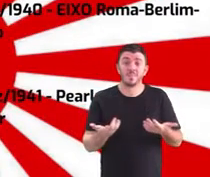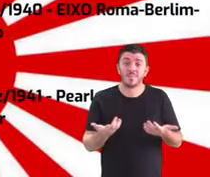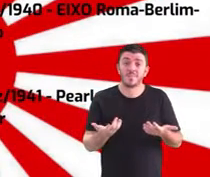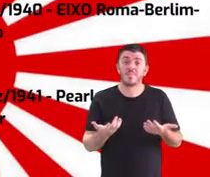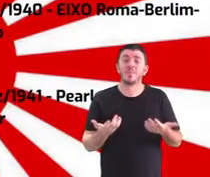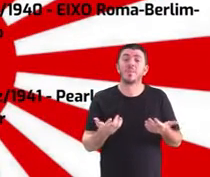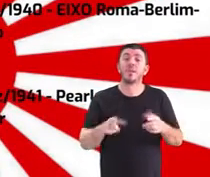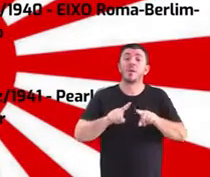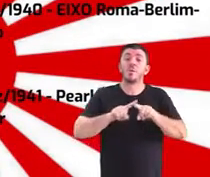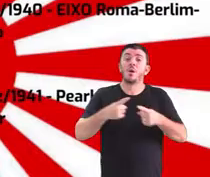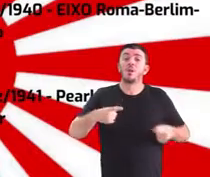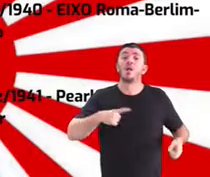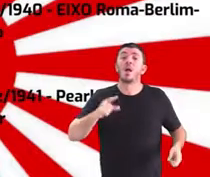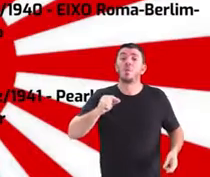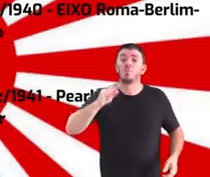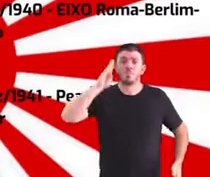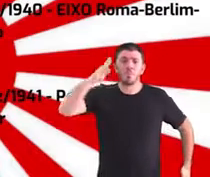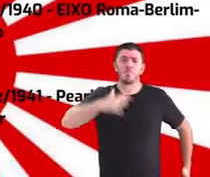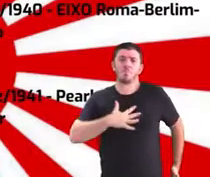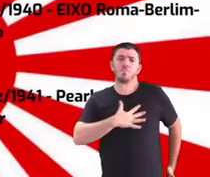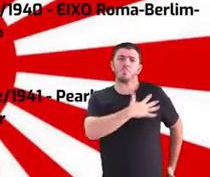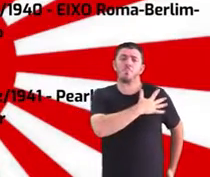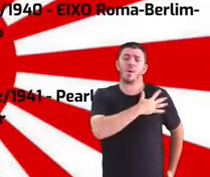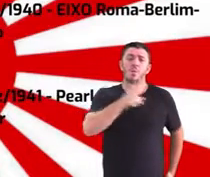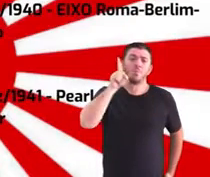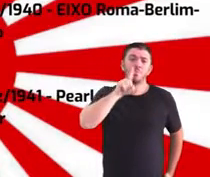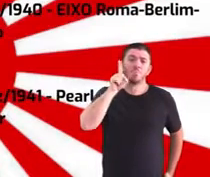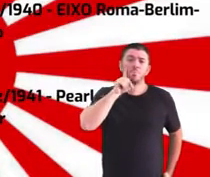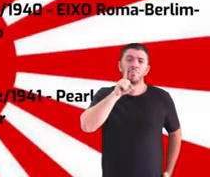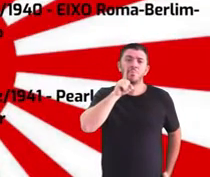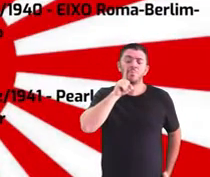a Marinha Americana na Ásia, o que não ocorreu.